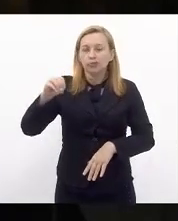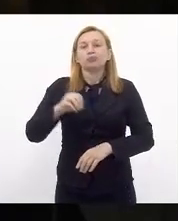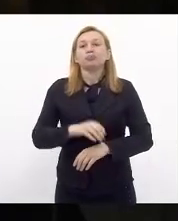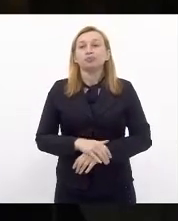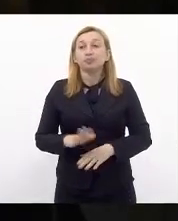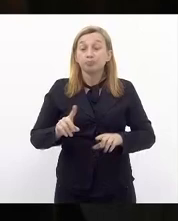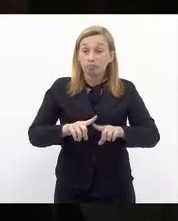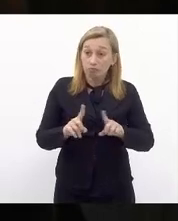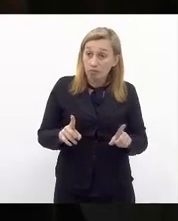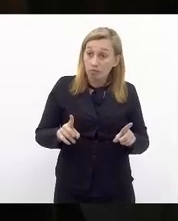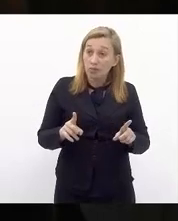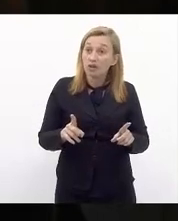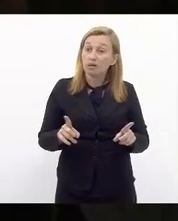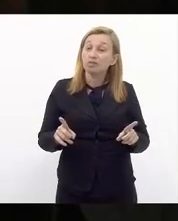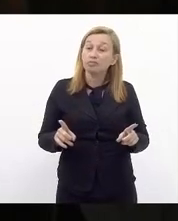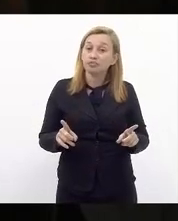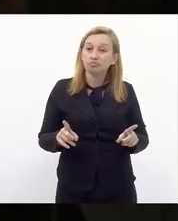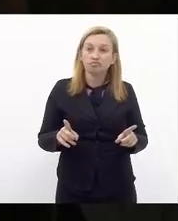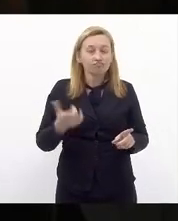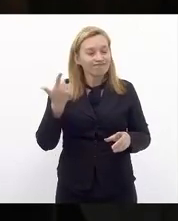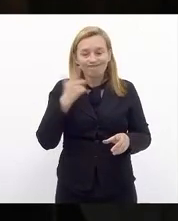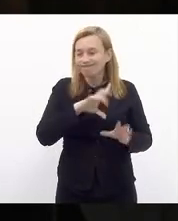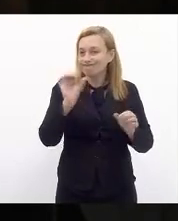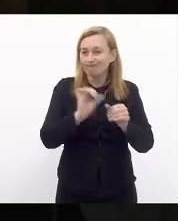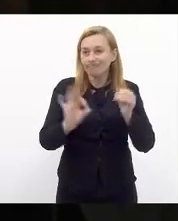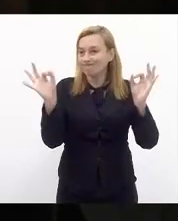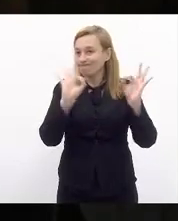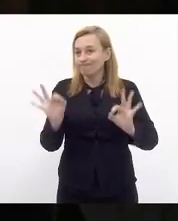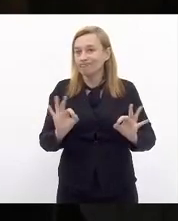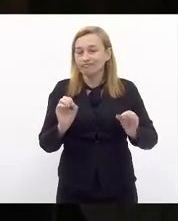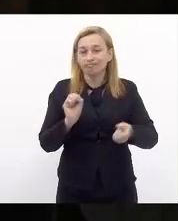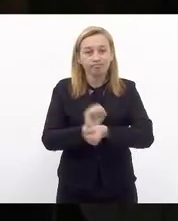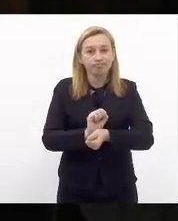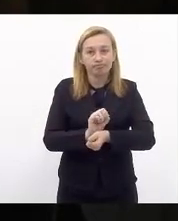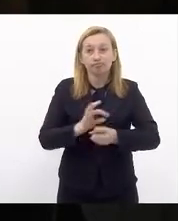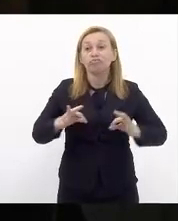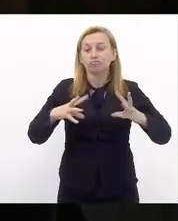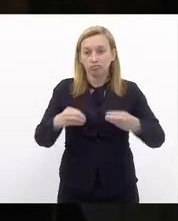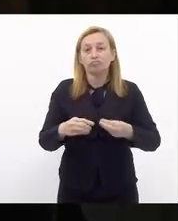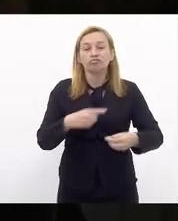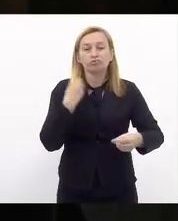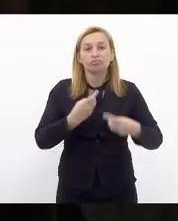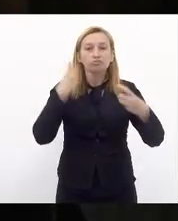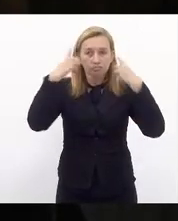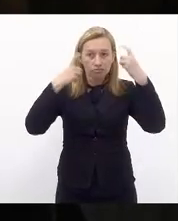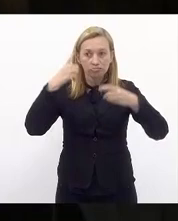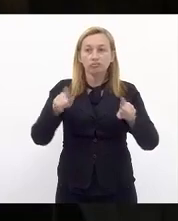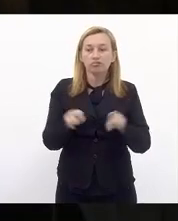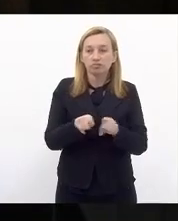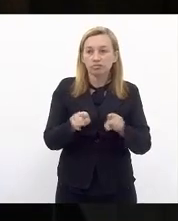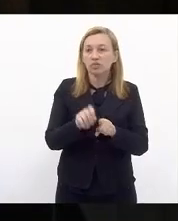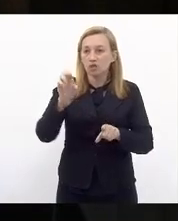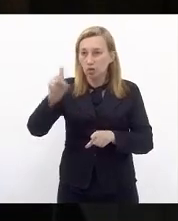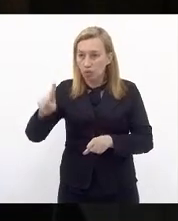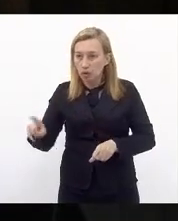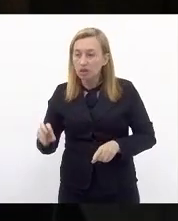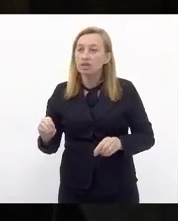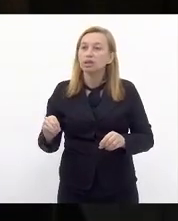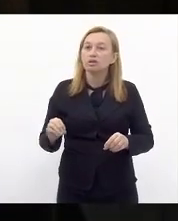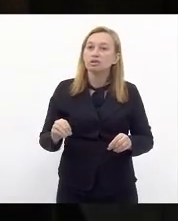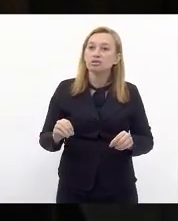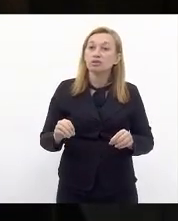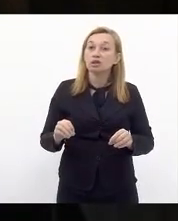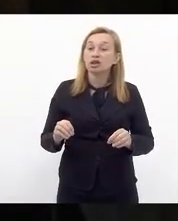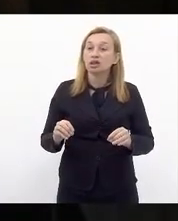mas mesmo assim não tem conseguido fazer nada tá enterrada com tudo então nossa preocupação também com o Enzo é de que não